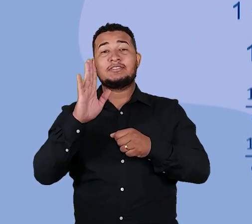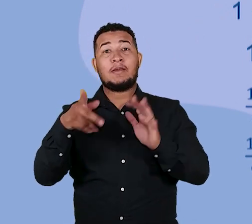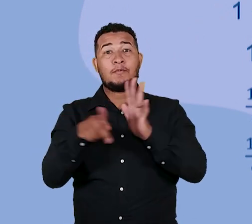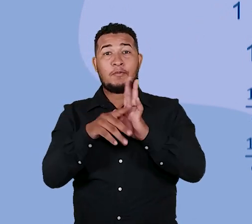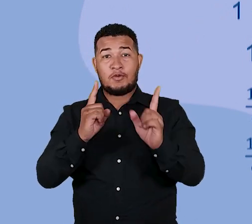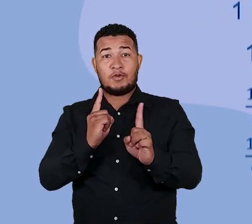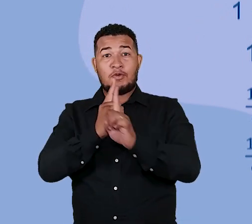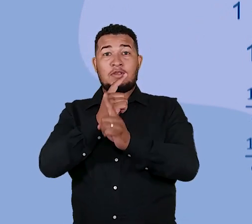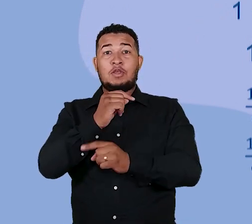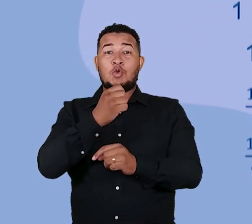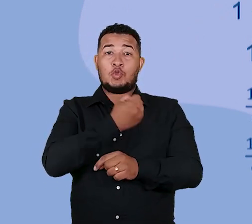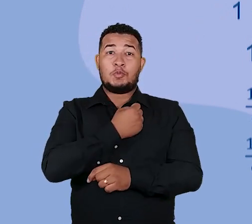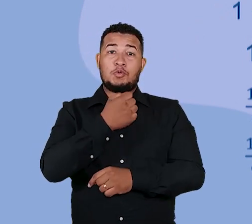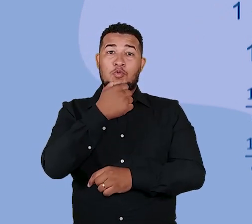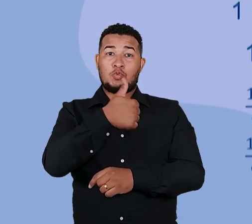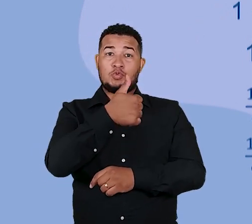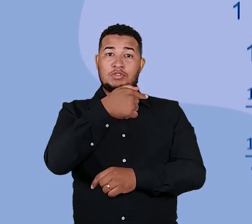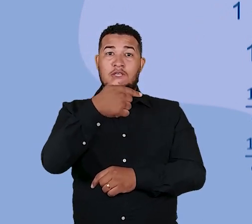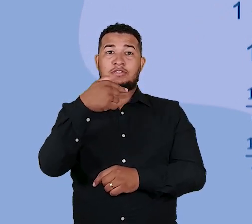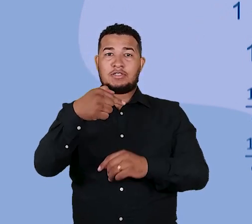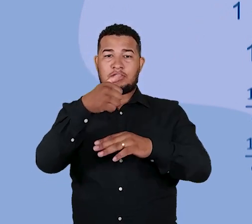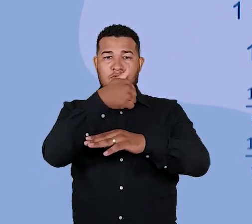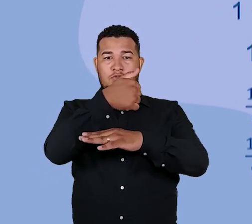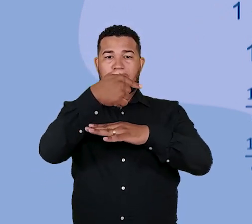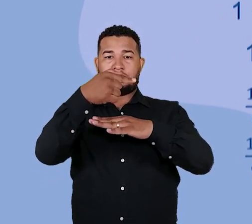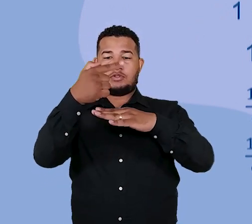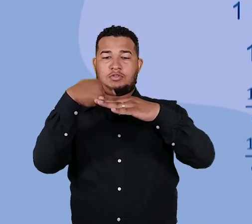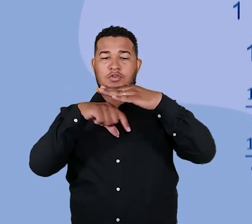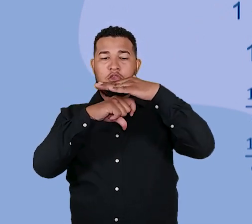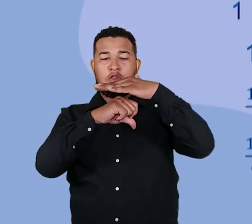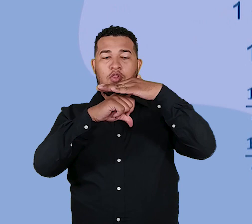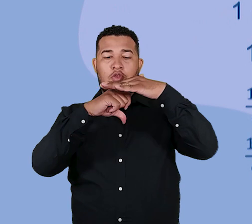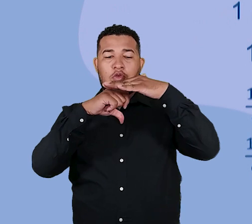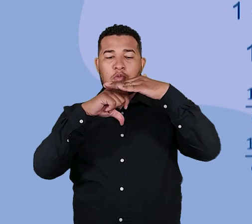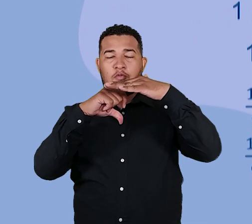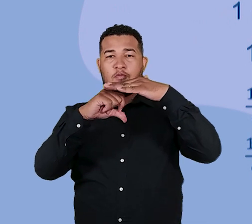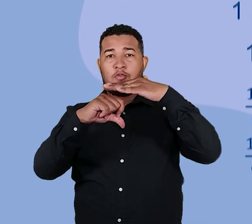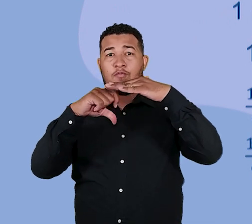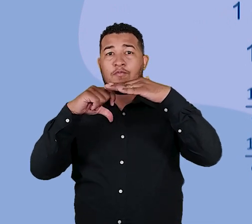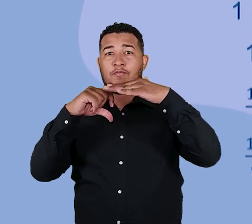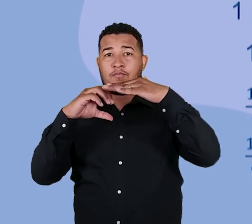fazer para achar 177 sobre